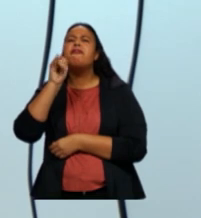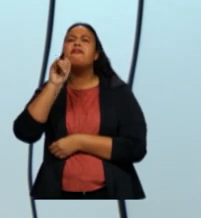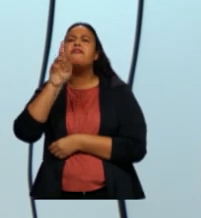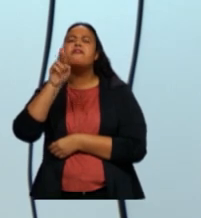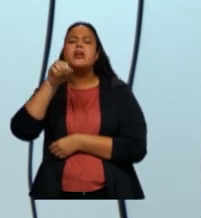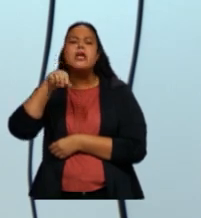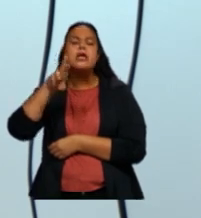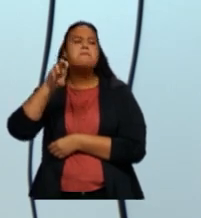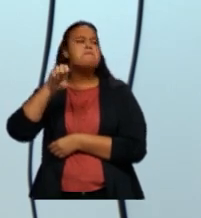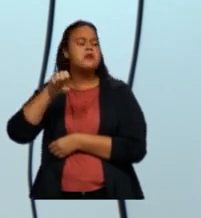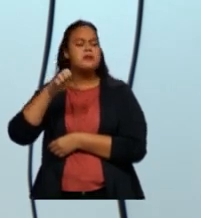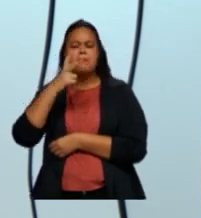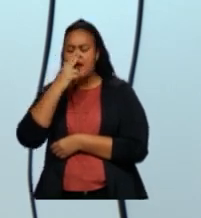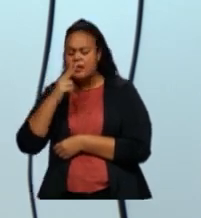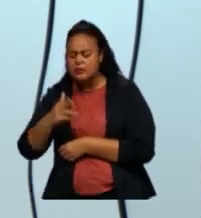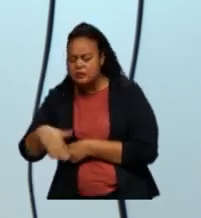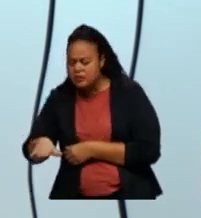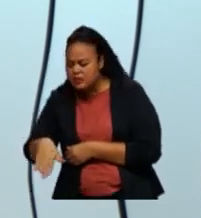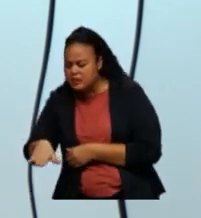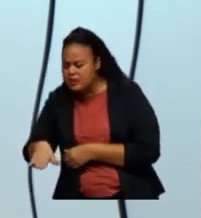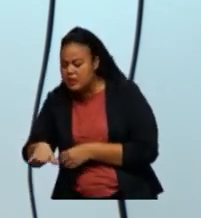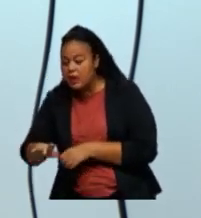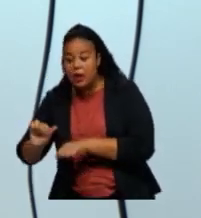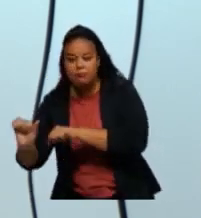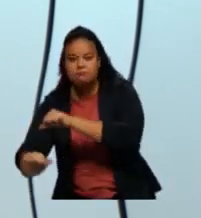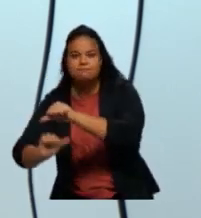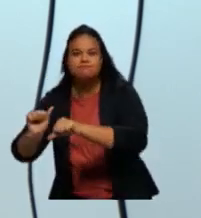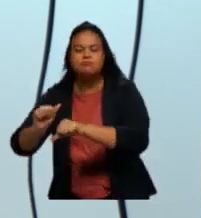infantil, hoje já está uma voz mais para adulto.